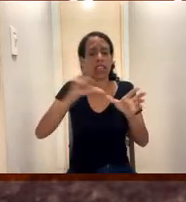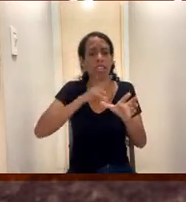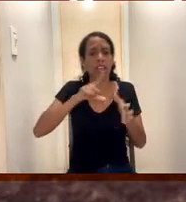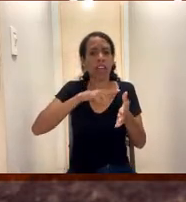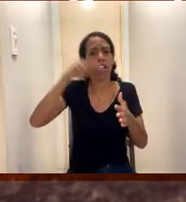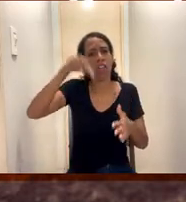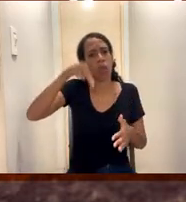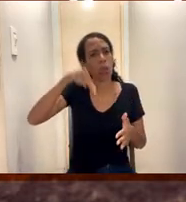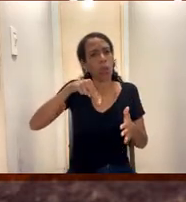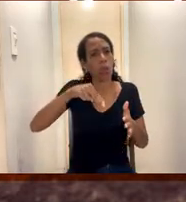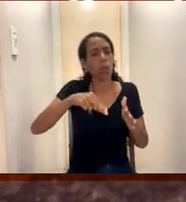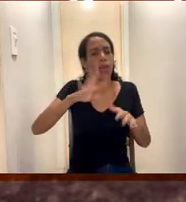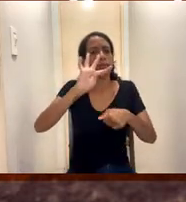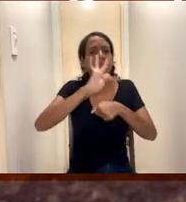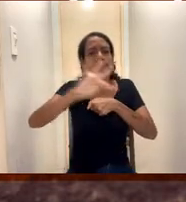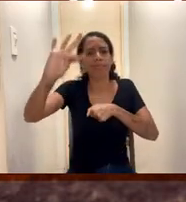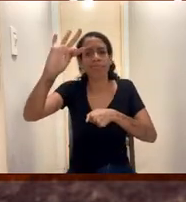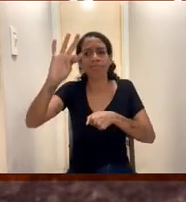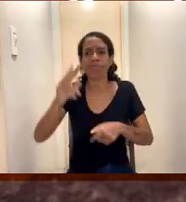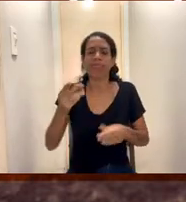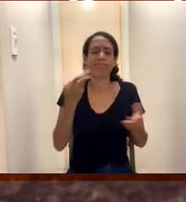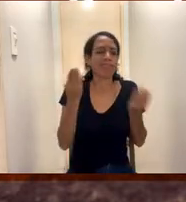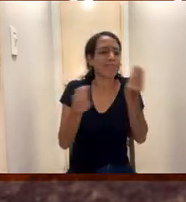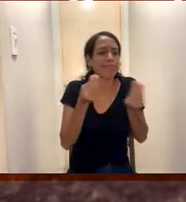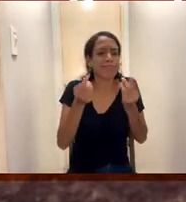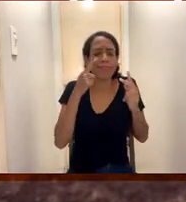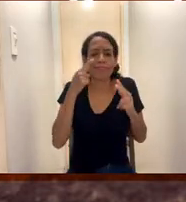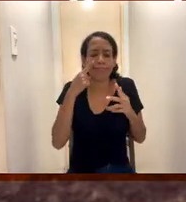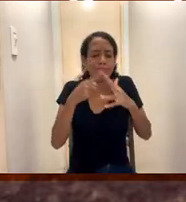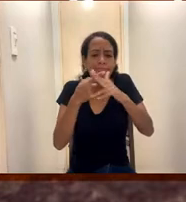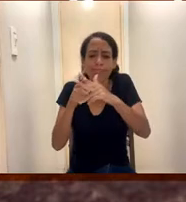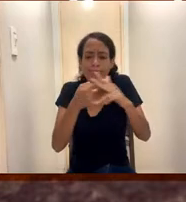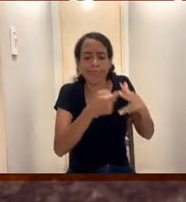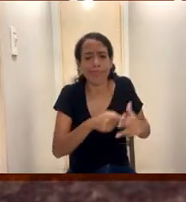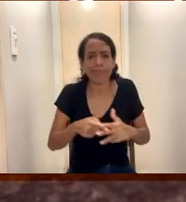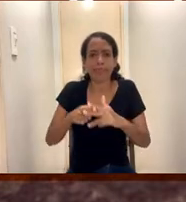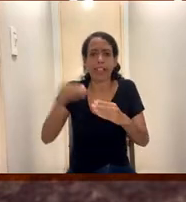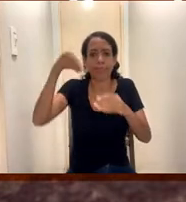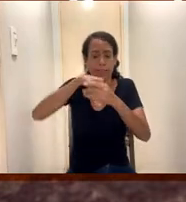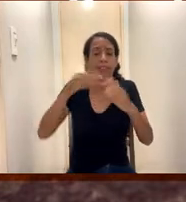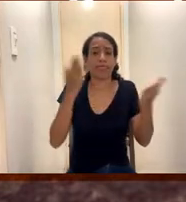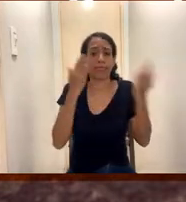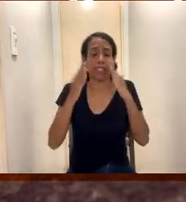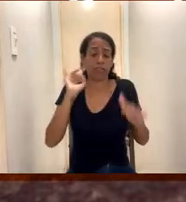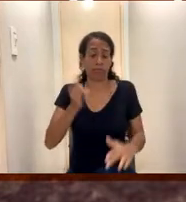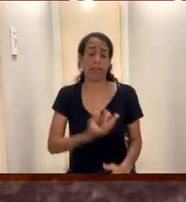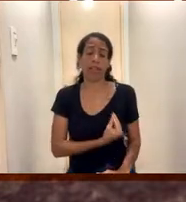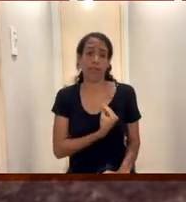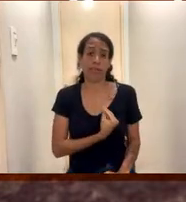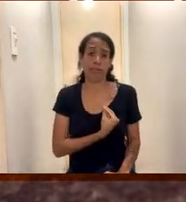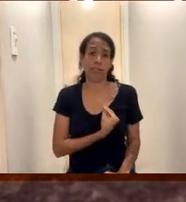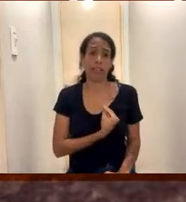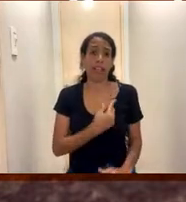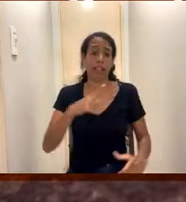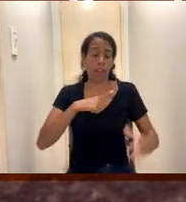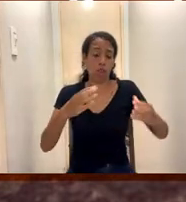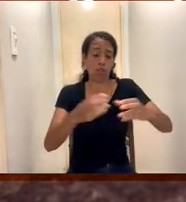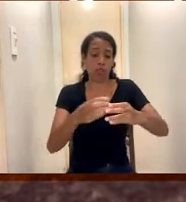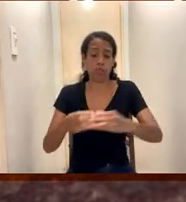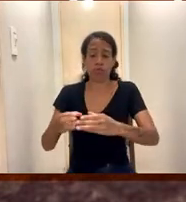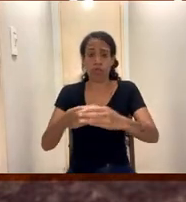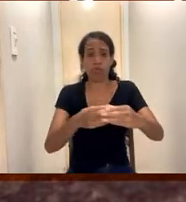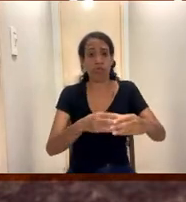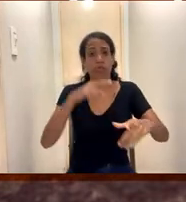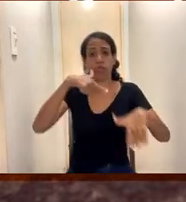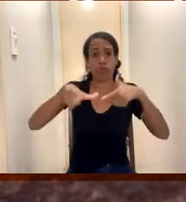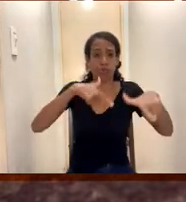uma junção ali de instrumentais técnicos já existentes para a psicologia e que existe um grupo de trabalho